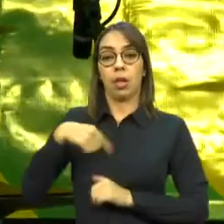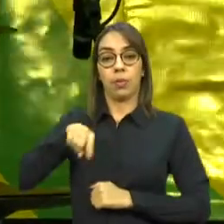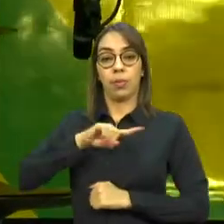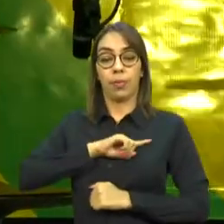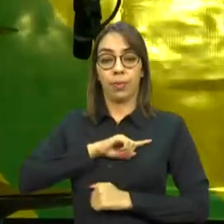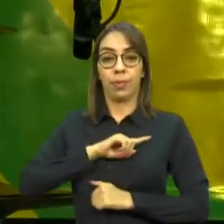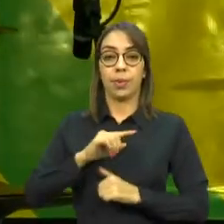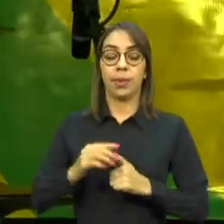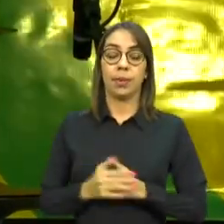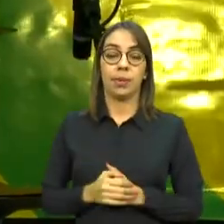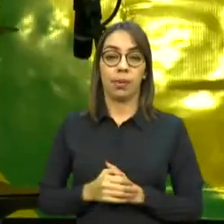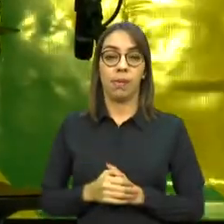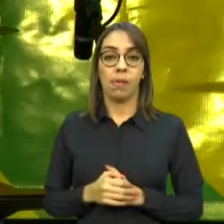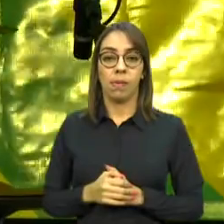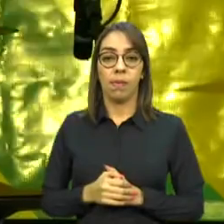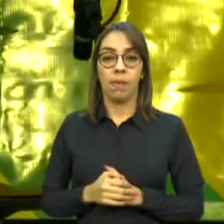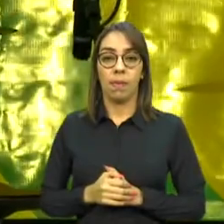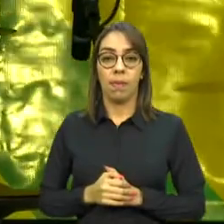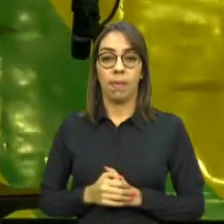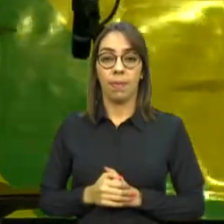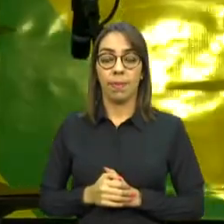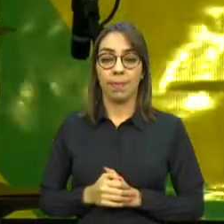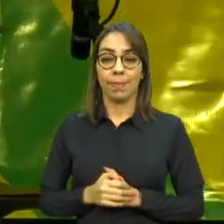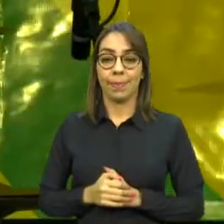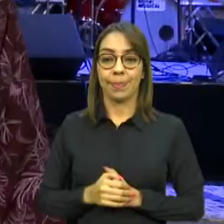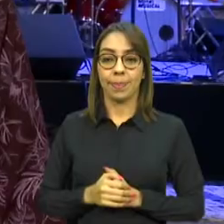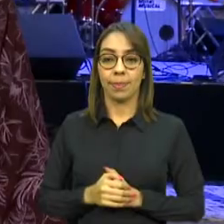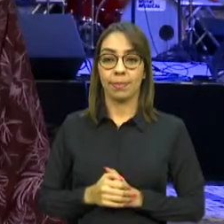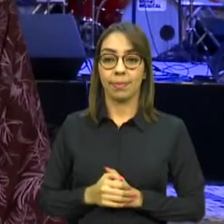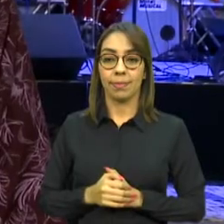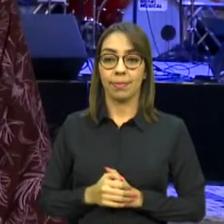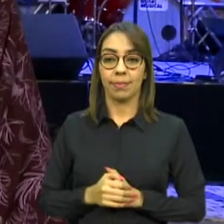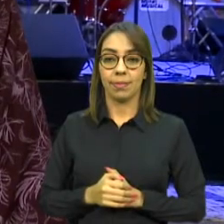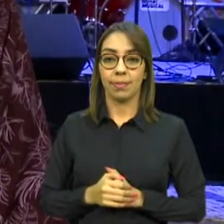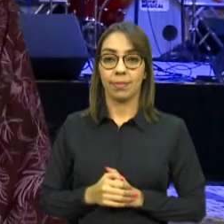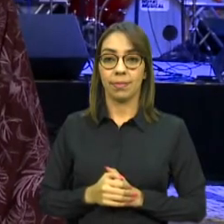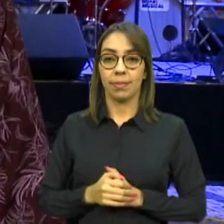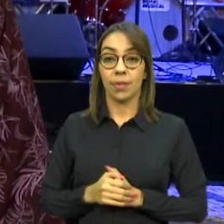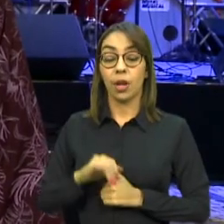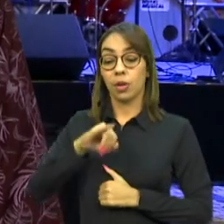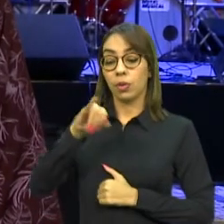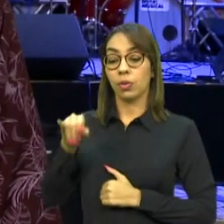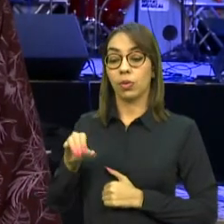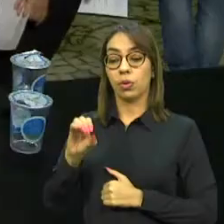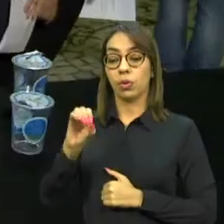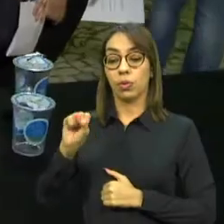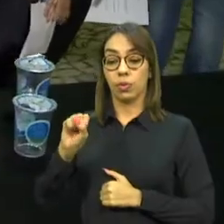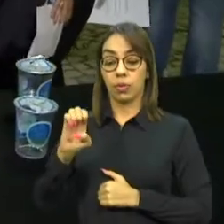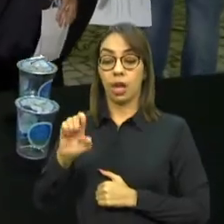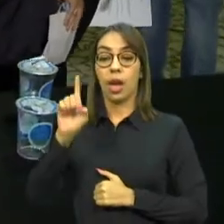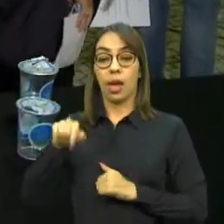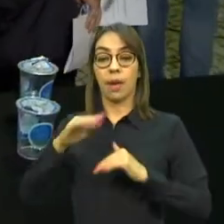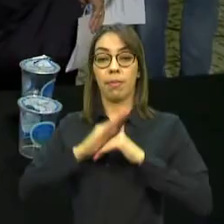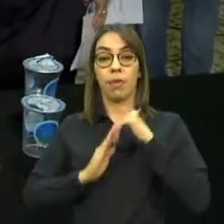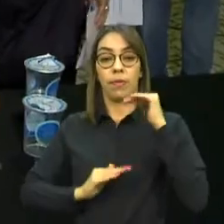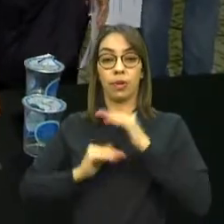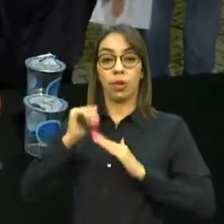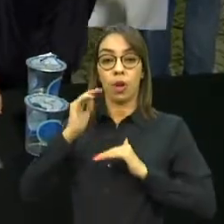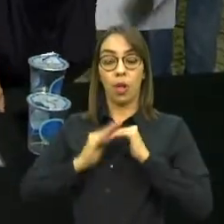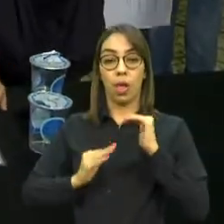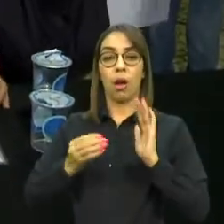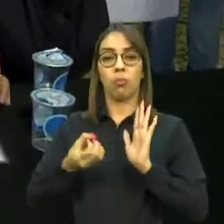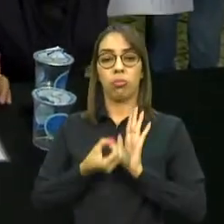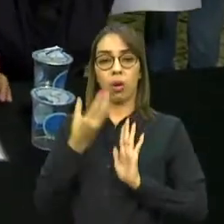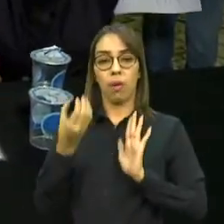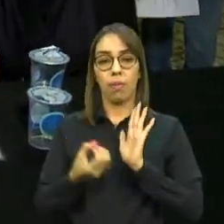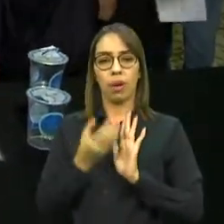O sol está nos olhos. José Vicente é repentista há mais de 30 anos e um dos